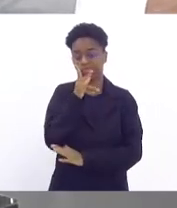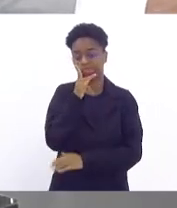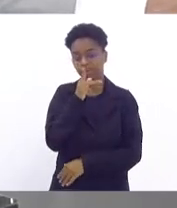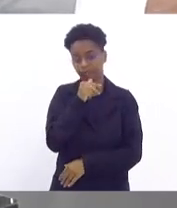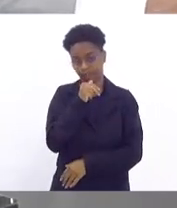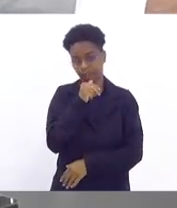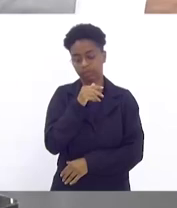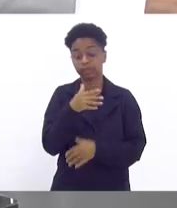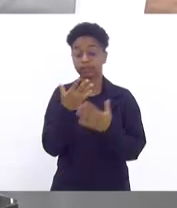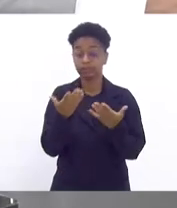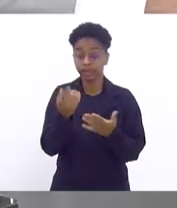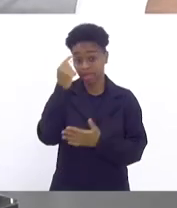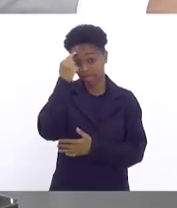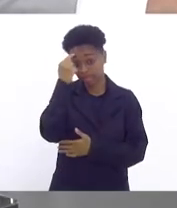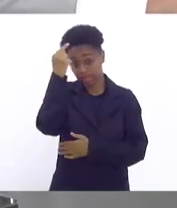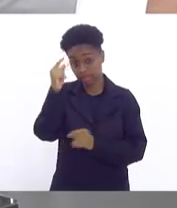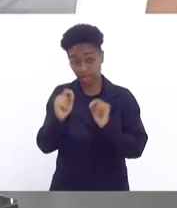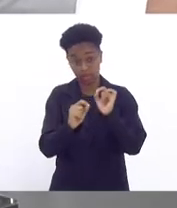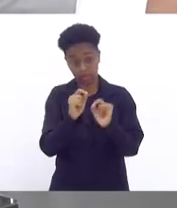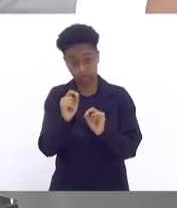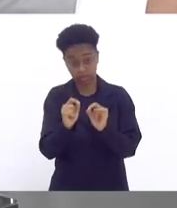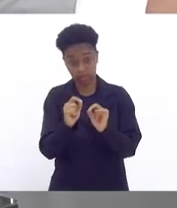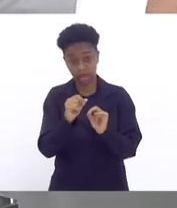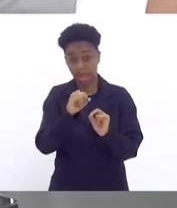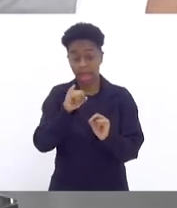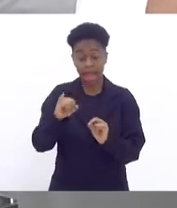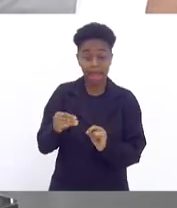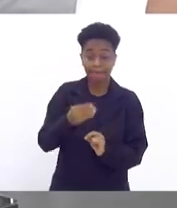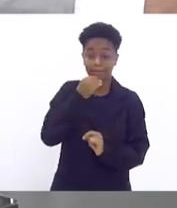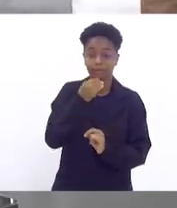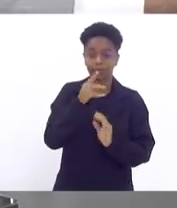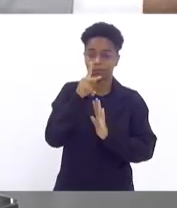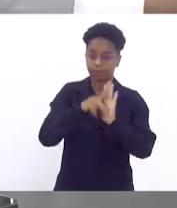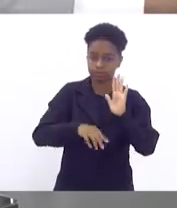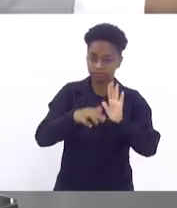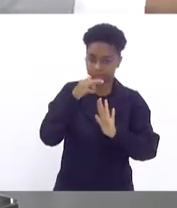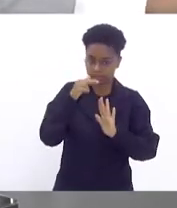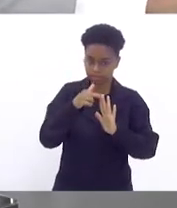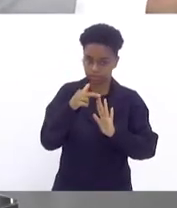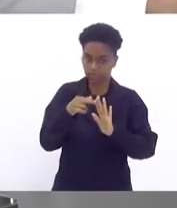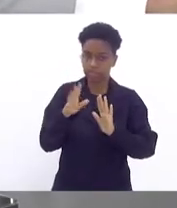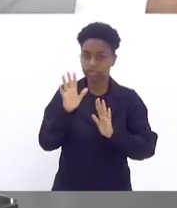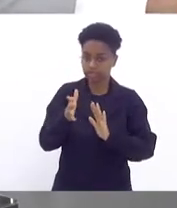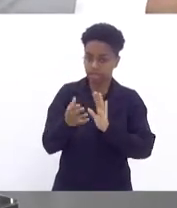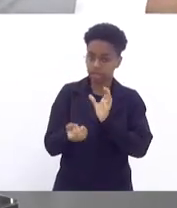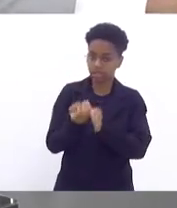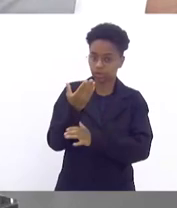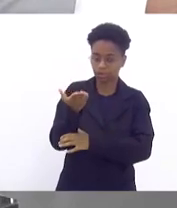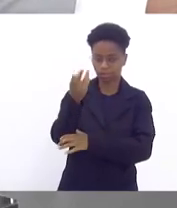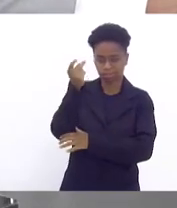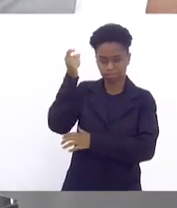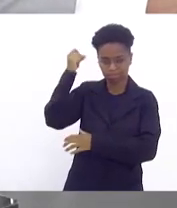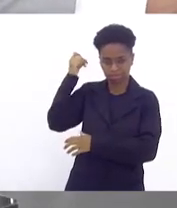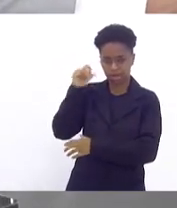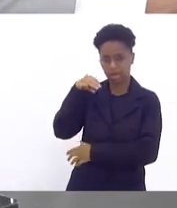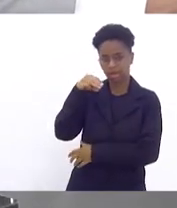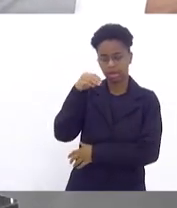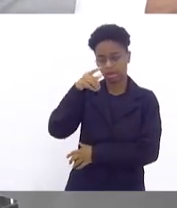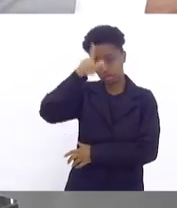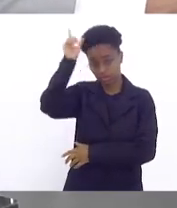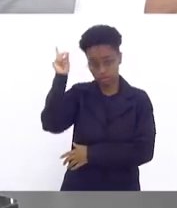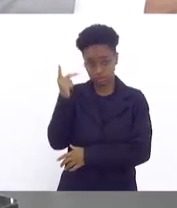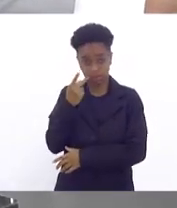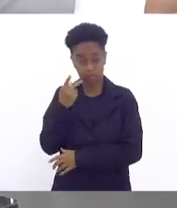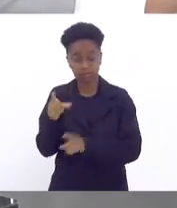E aí a ideia é que surge é o aproveitamento de um projeto de resolução de autoria do deputado Luiz Paulo Deputado Samuel na Malafaia porque